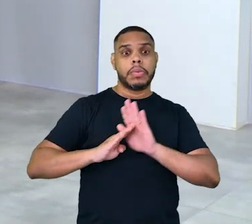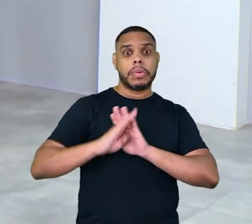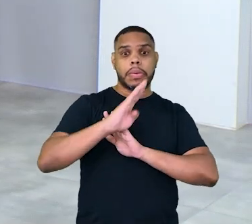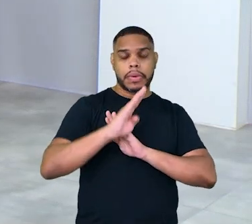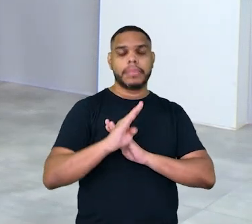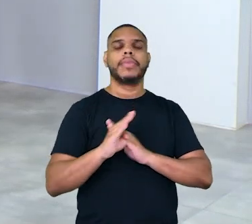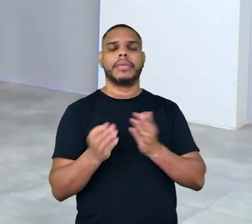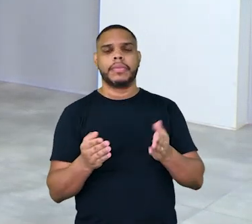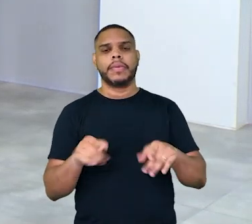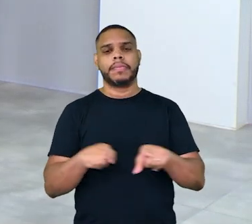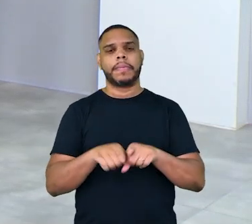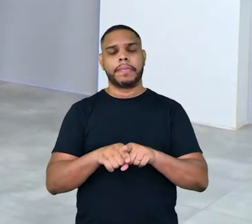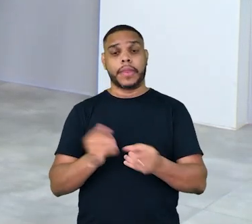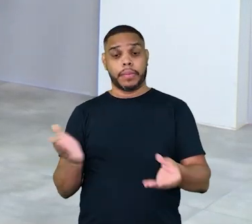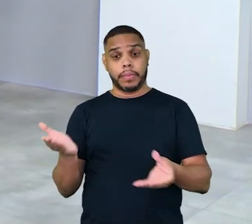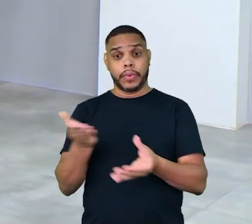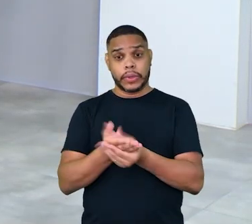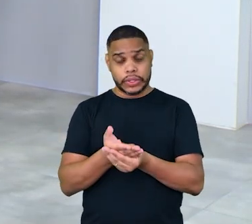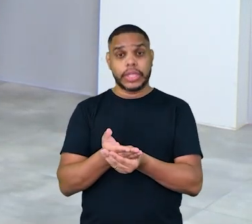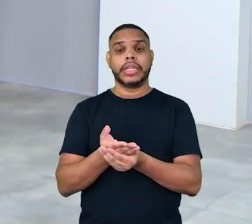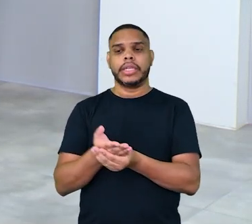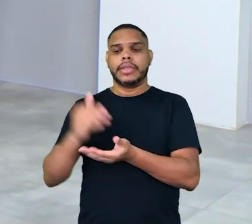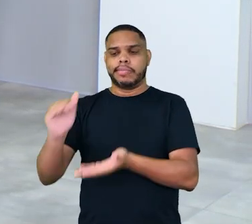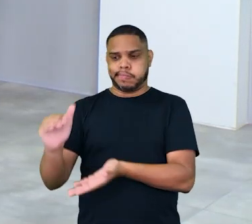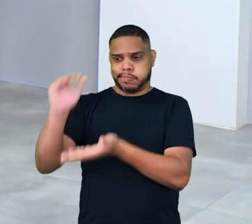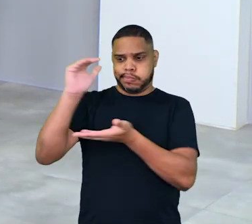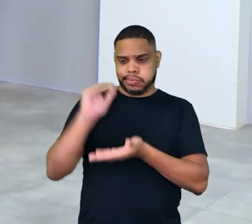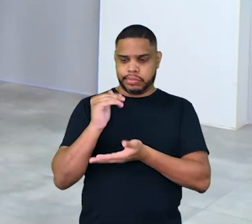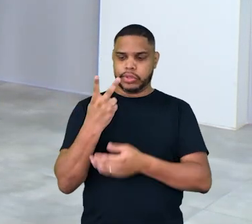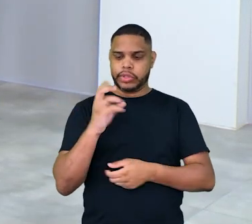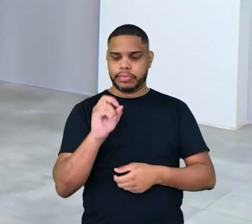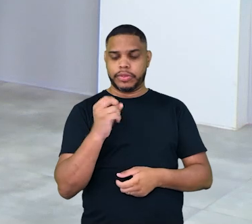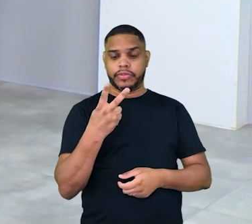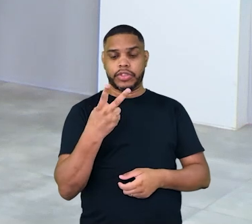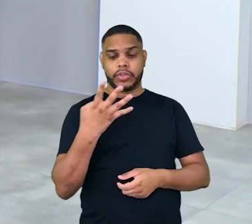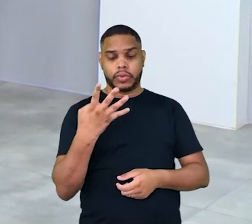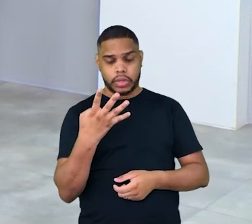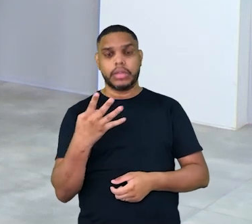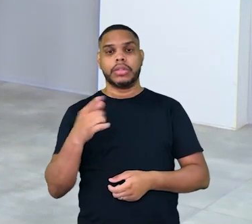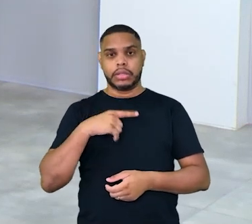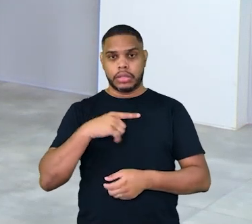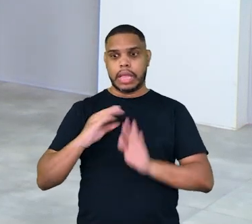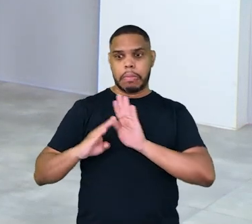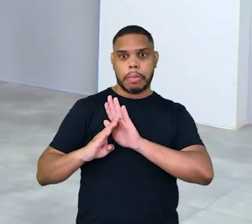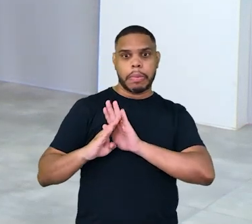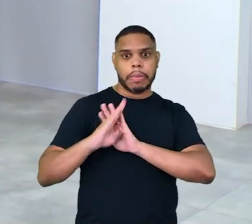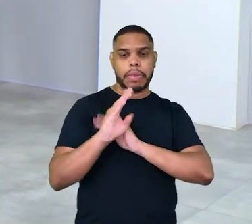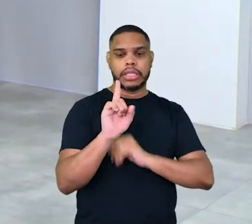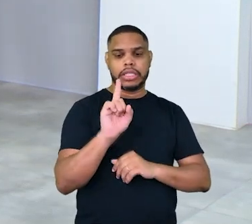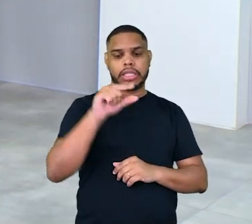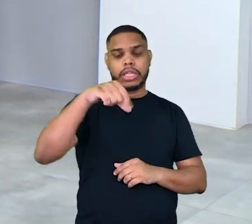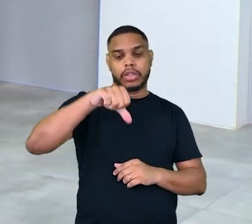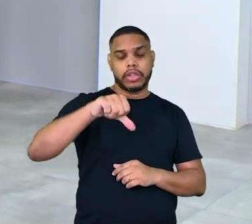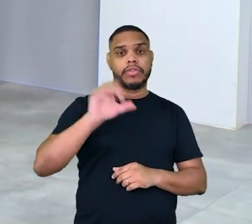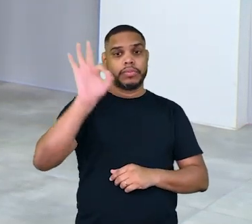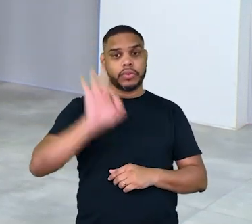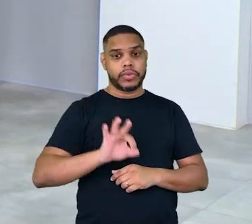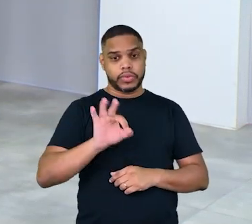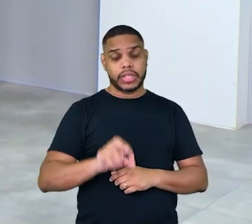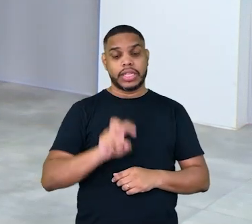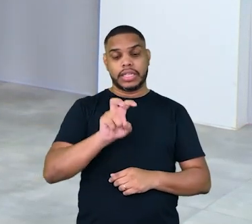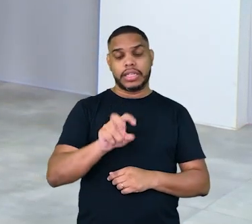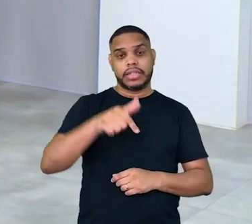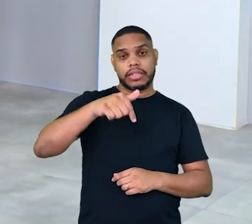anos. Já em relação à quantidade de processos que chegaram ao tribunal em 2024, Luana, houve crescimento de 19%.